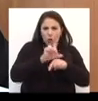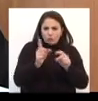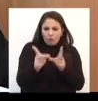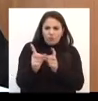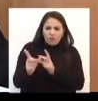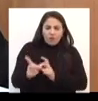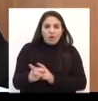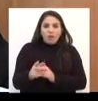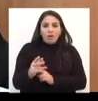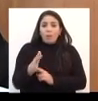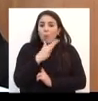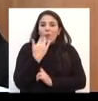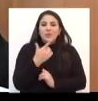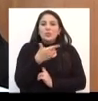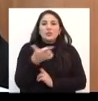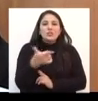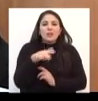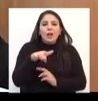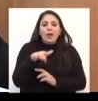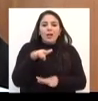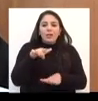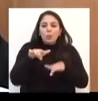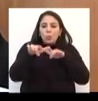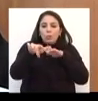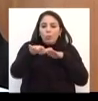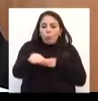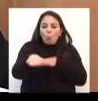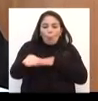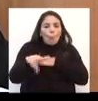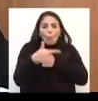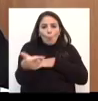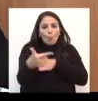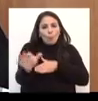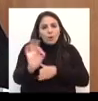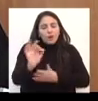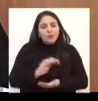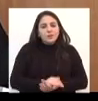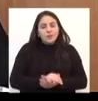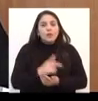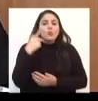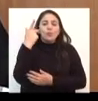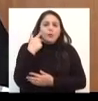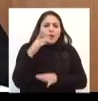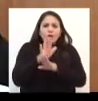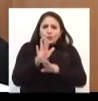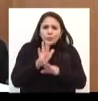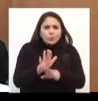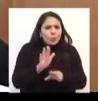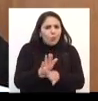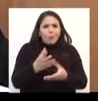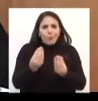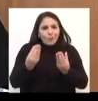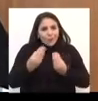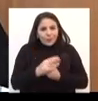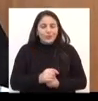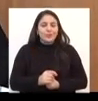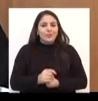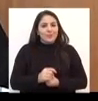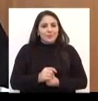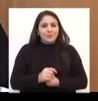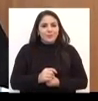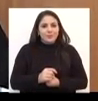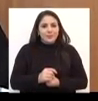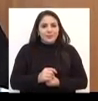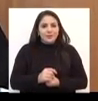grande briga e o Marcos se empenhou muito e nos ajudou. Nos encaminhou,